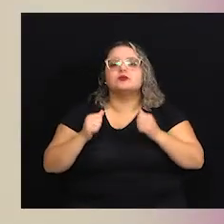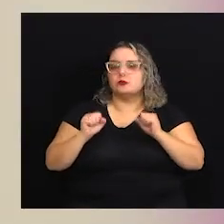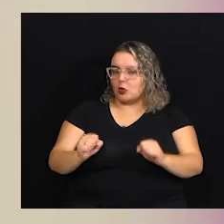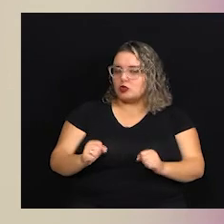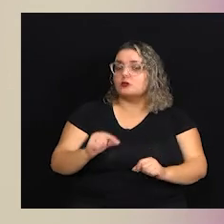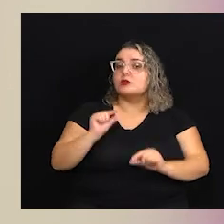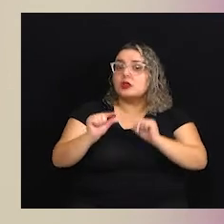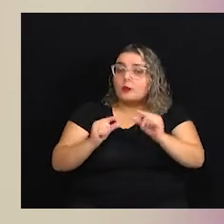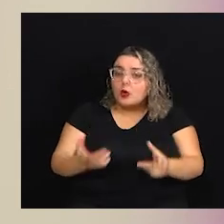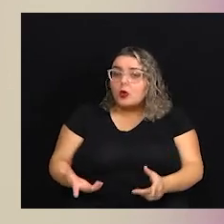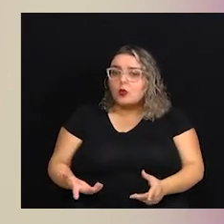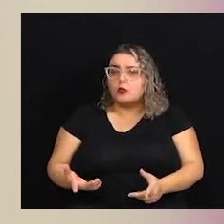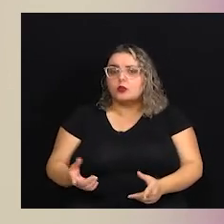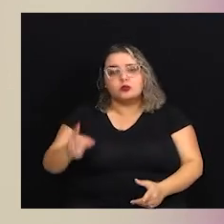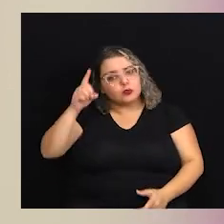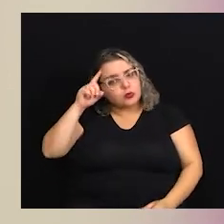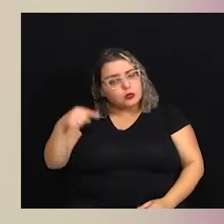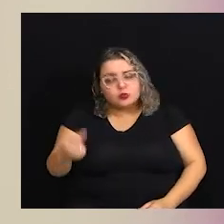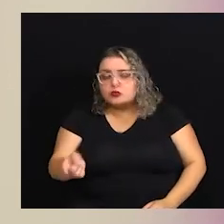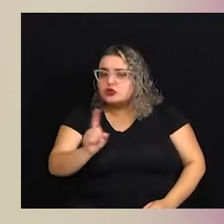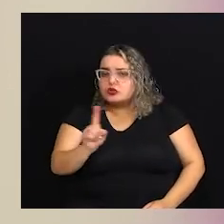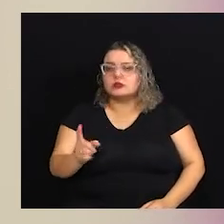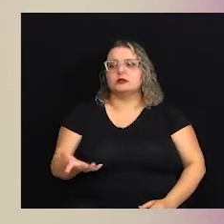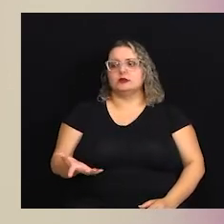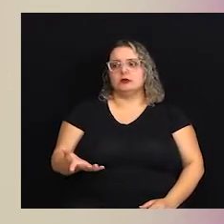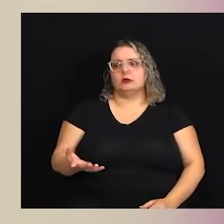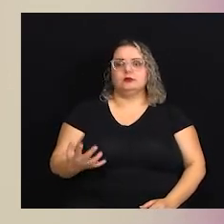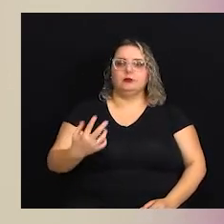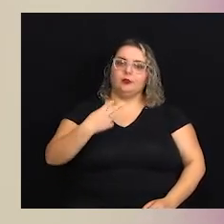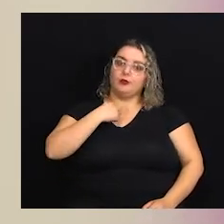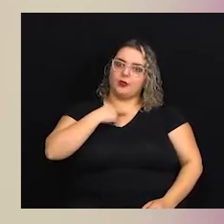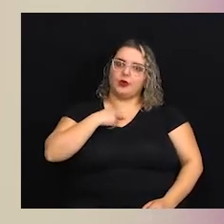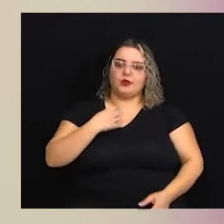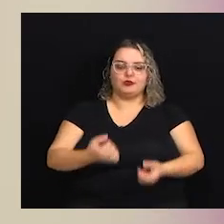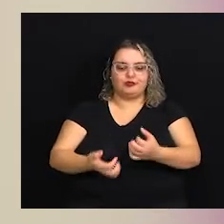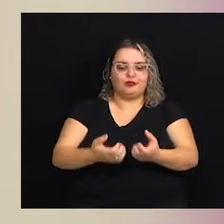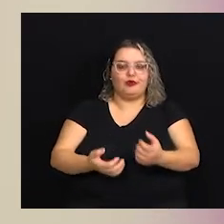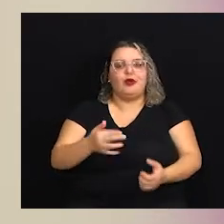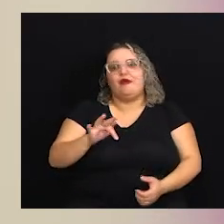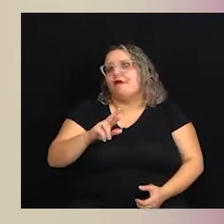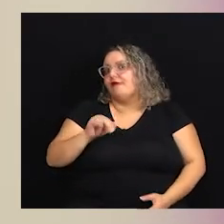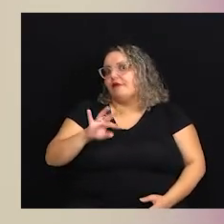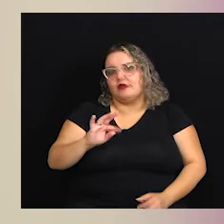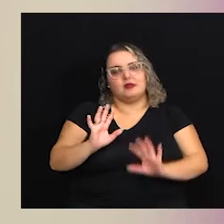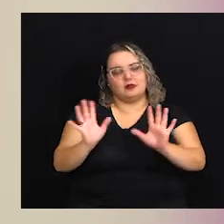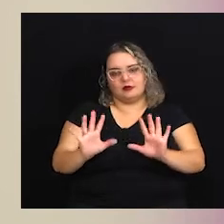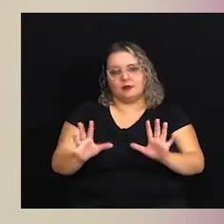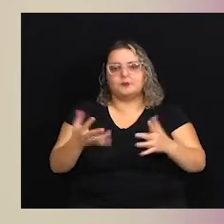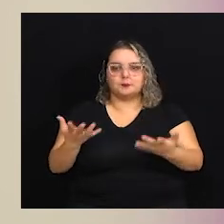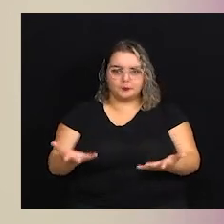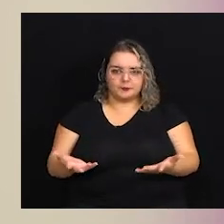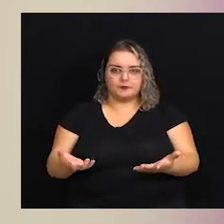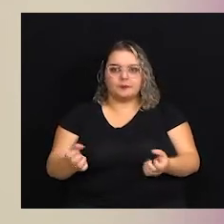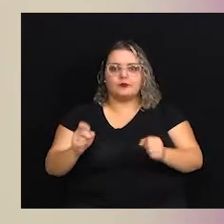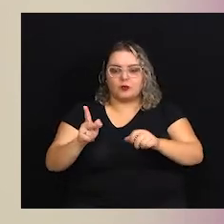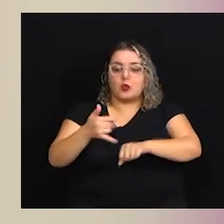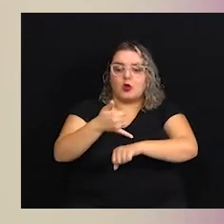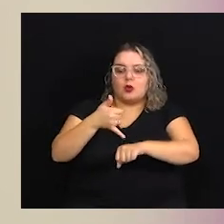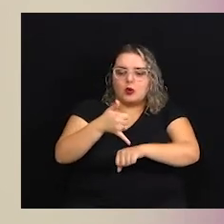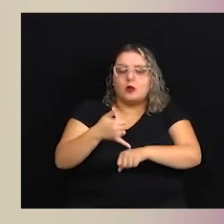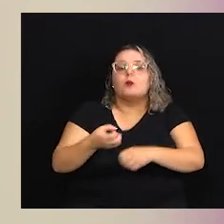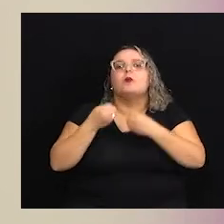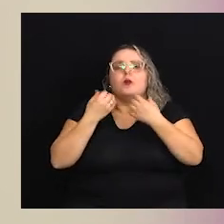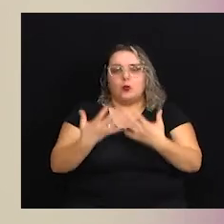então proteínas. Alterne, só não vai fazer nenhuma delas frita, né? Faça de várias outras maneiras. Ok, vamos